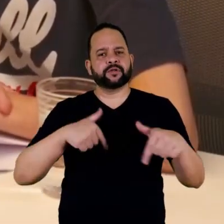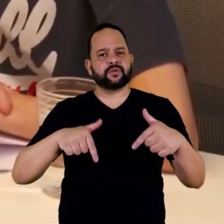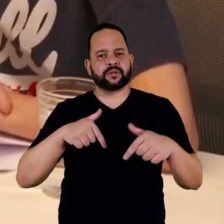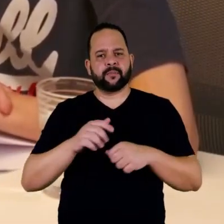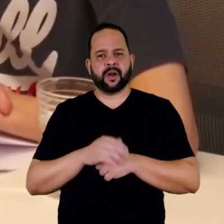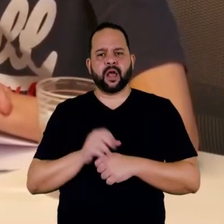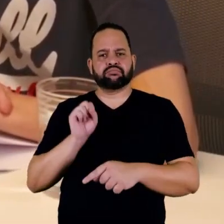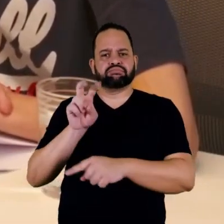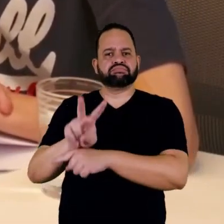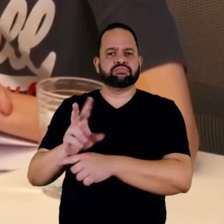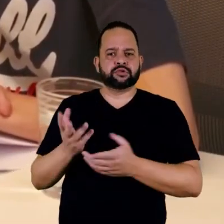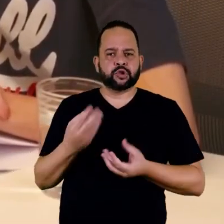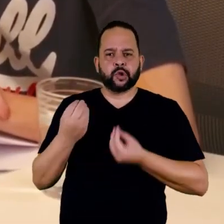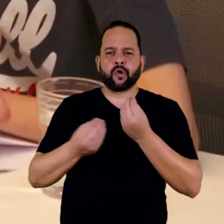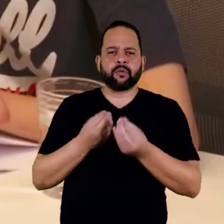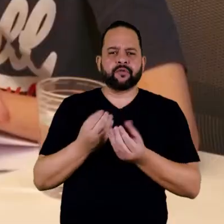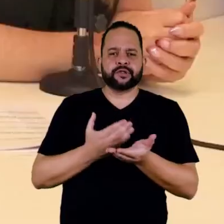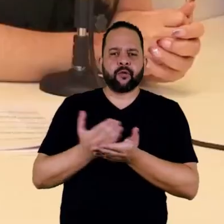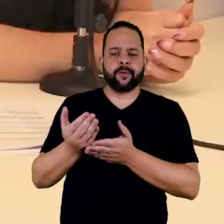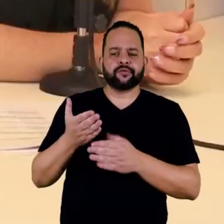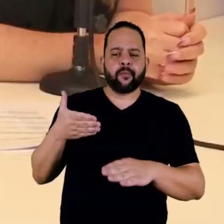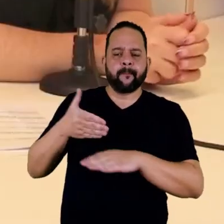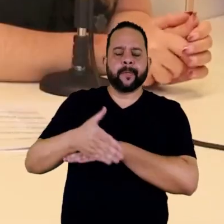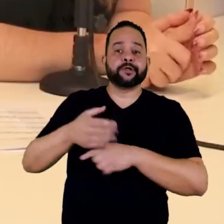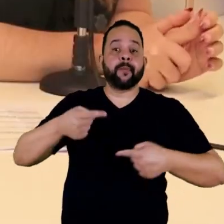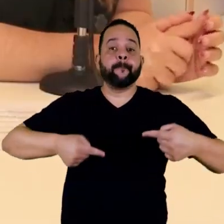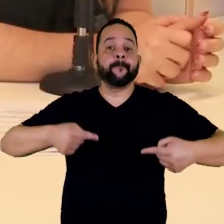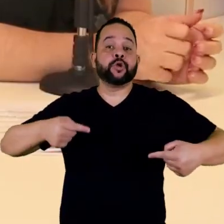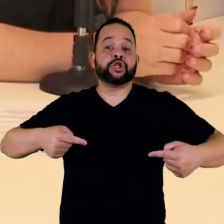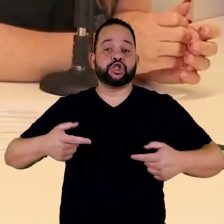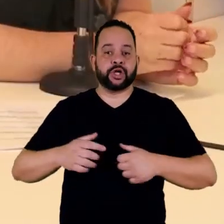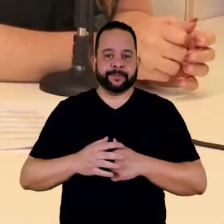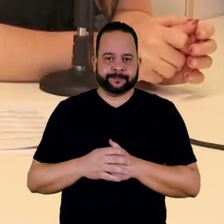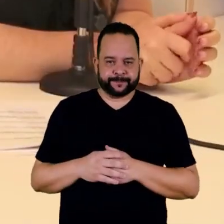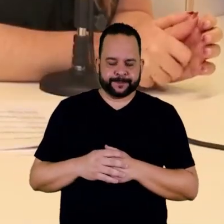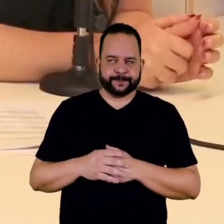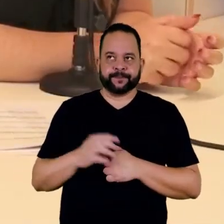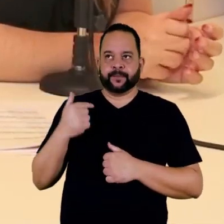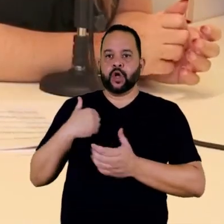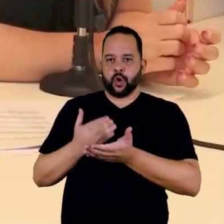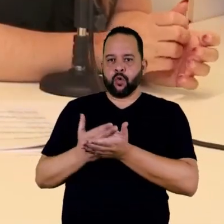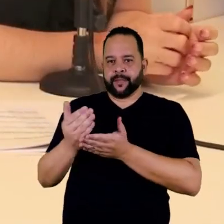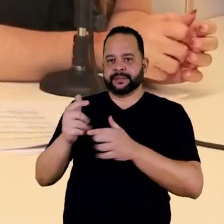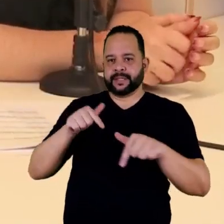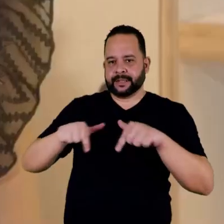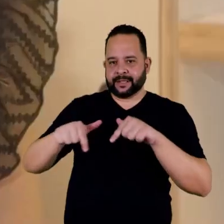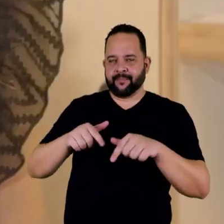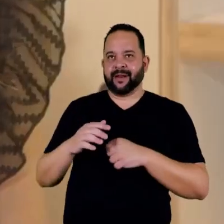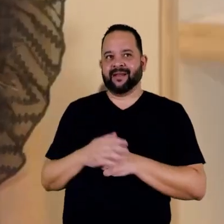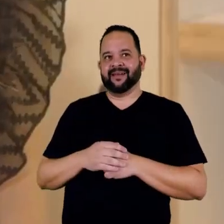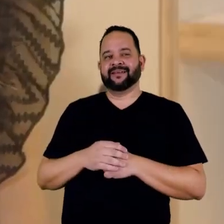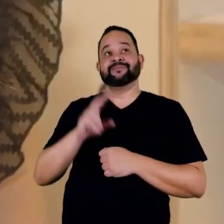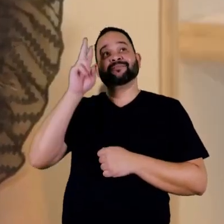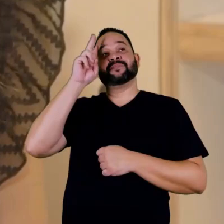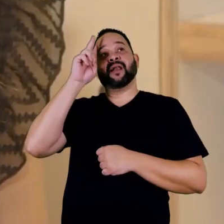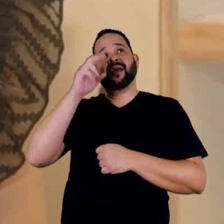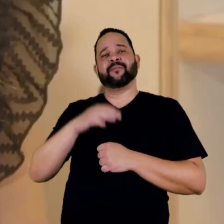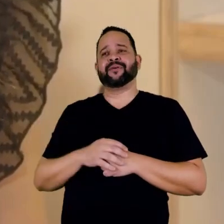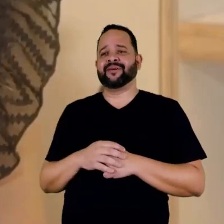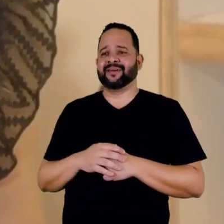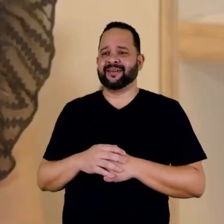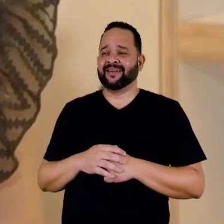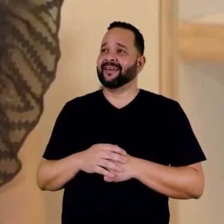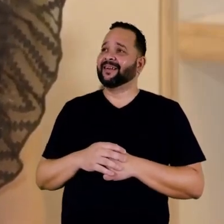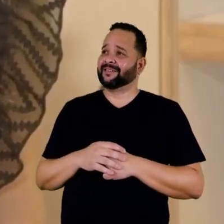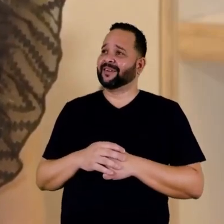como você começou na política bom eu comecei a trabalhar por incrível que pareça outro dia alguém brincou e falou Dá para você